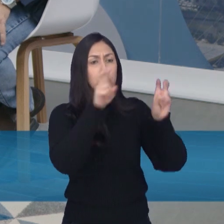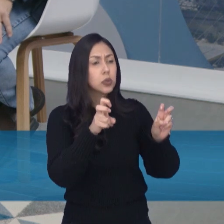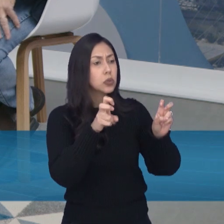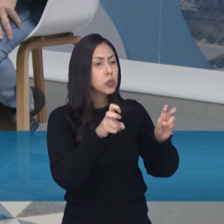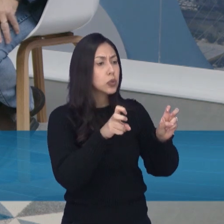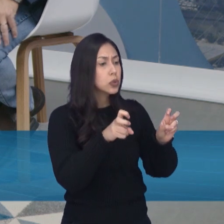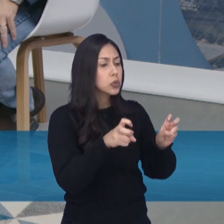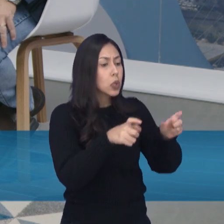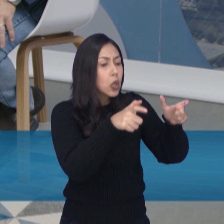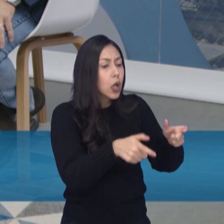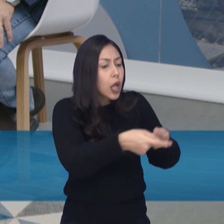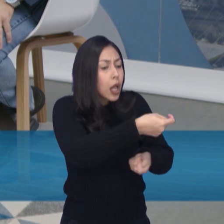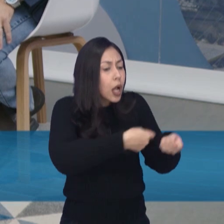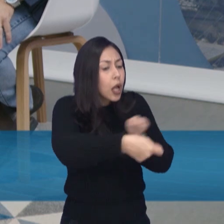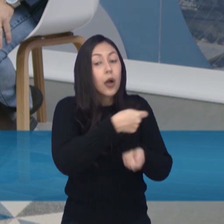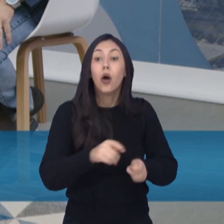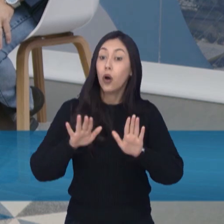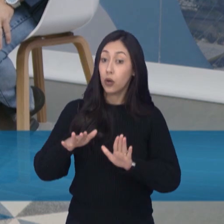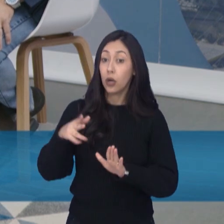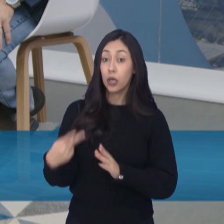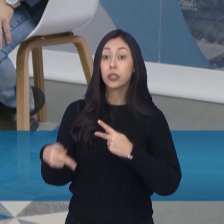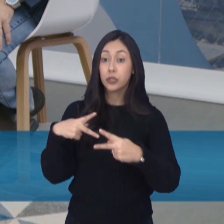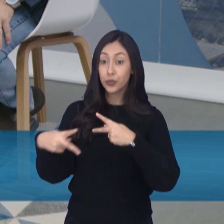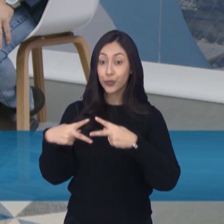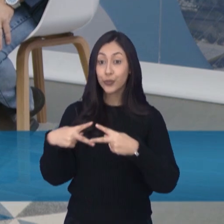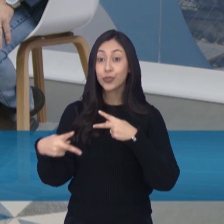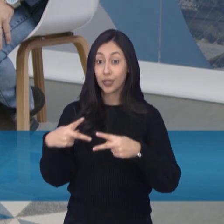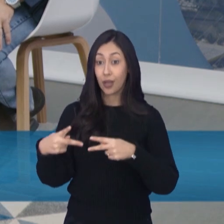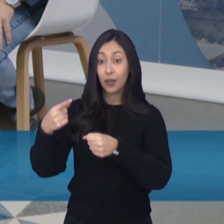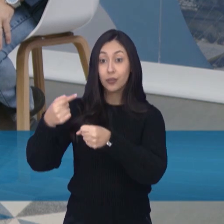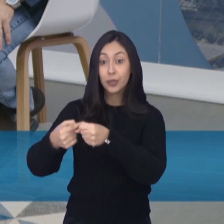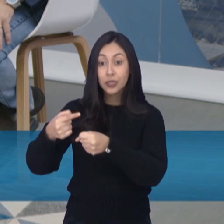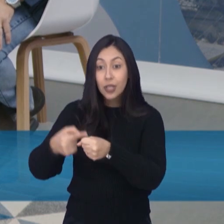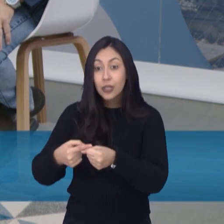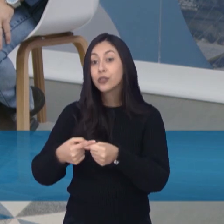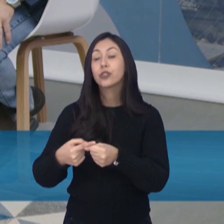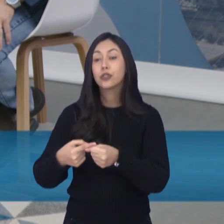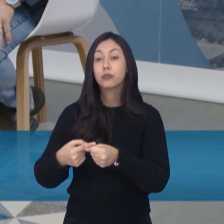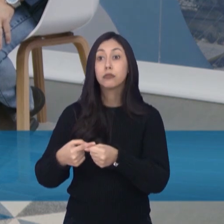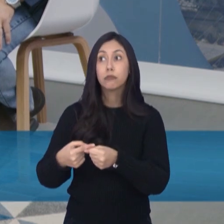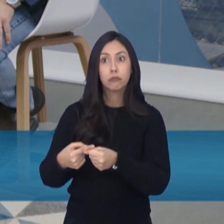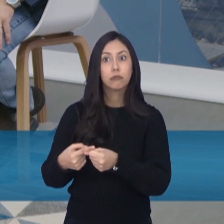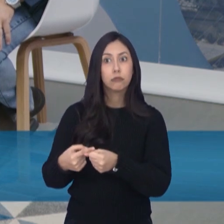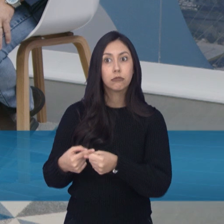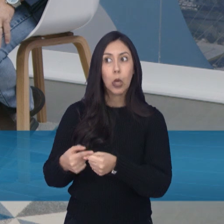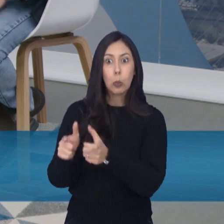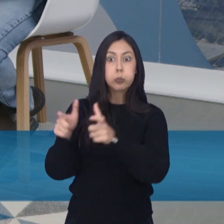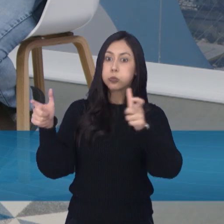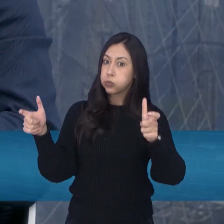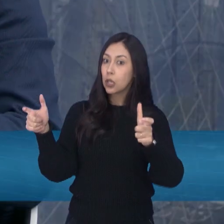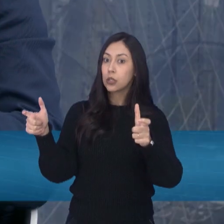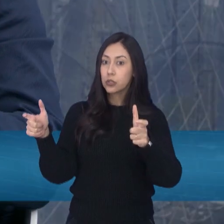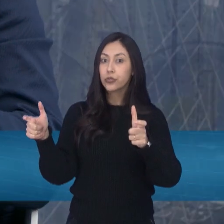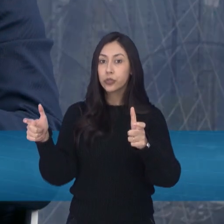também, para o pessoal conseguir visualizar. Aqui, em São José dos Campos, amplo, que né? é uma cidade bastante complexa, pujante, grande, e que